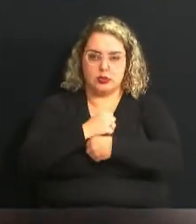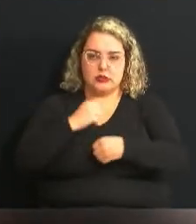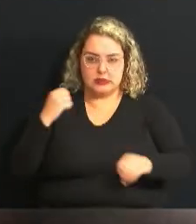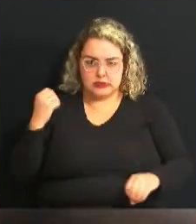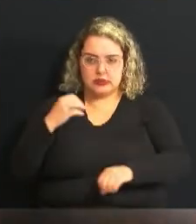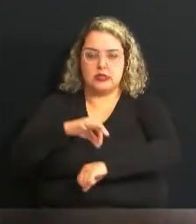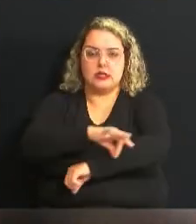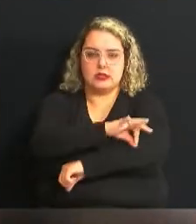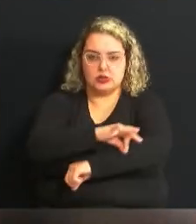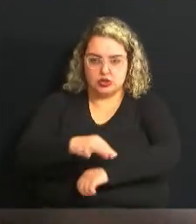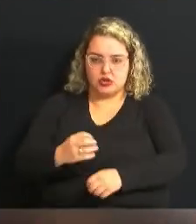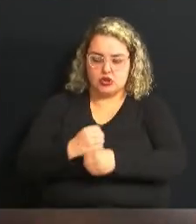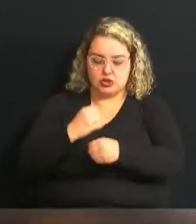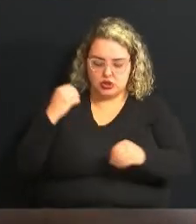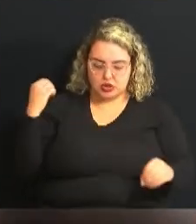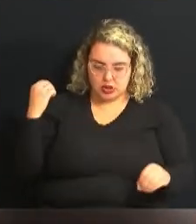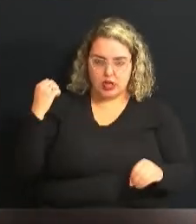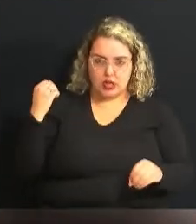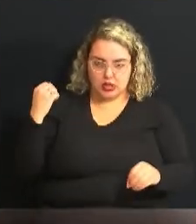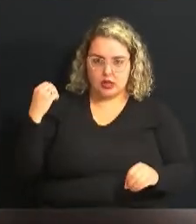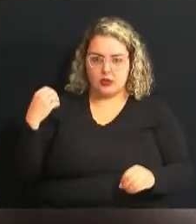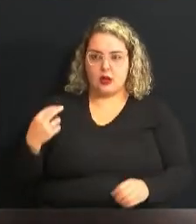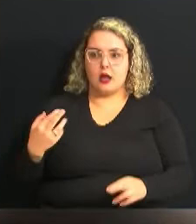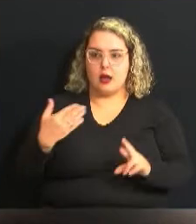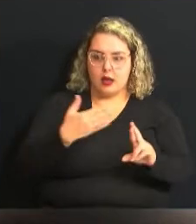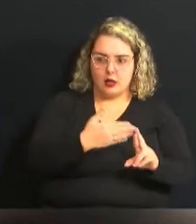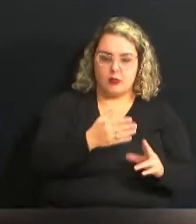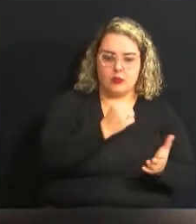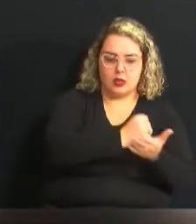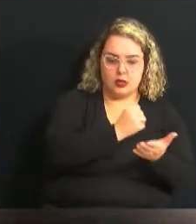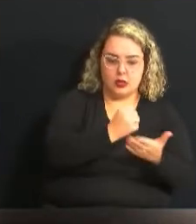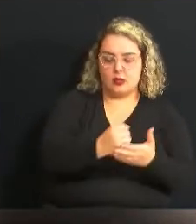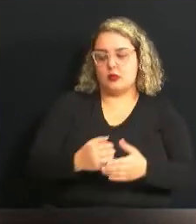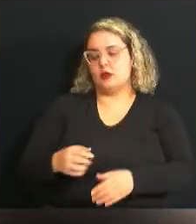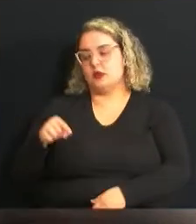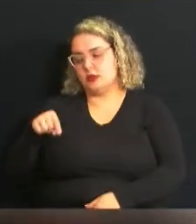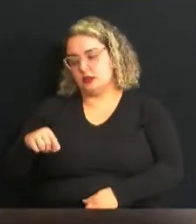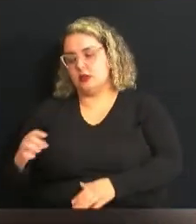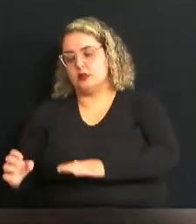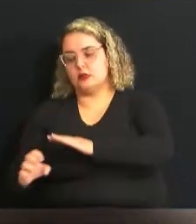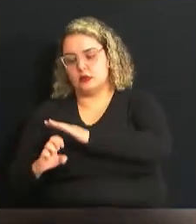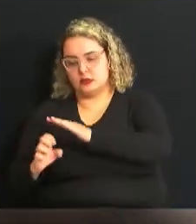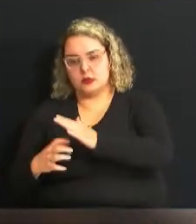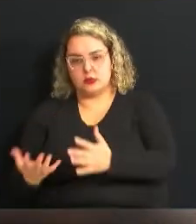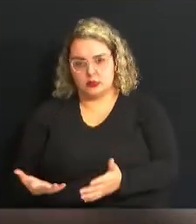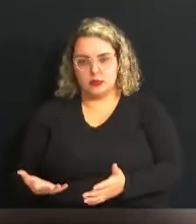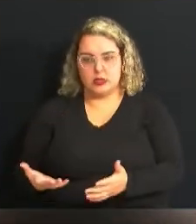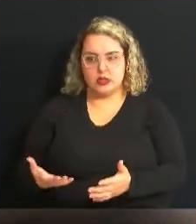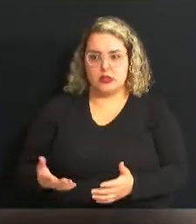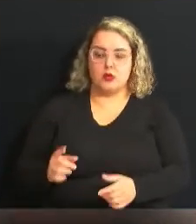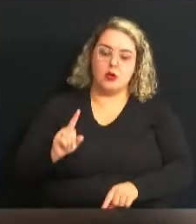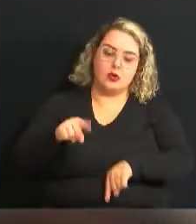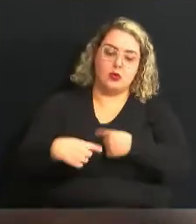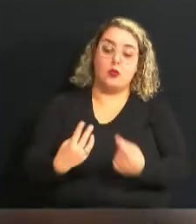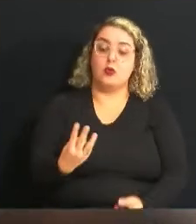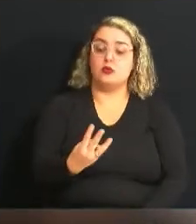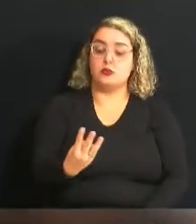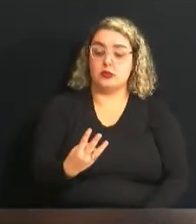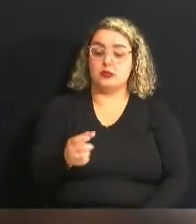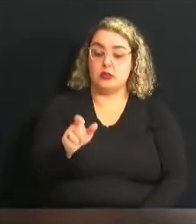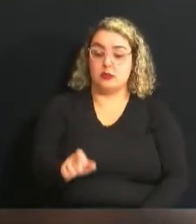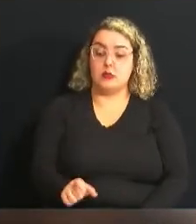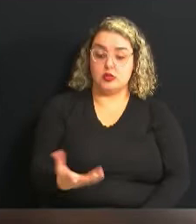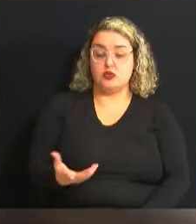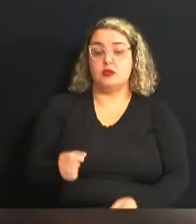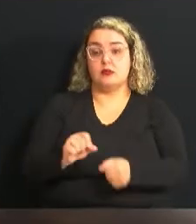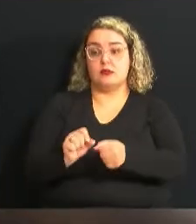estariam representando cada uma das partes, o contratante e o contratado, e um outro terceiro que faz a mediação.